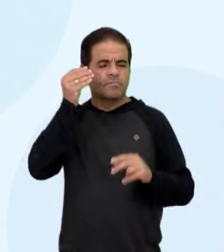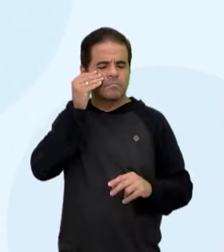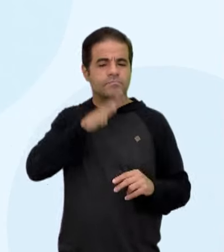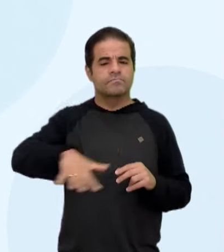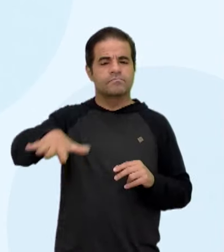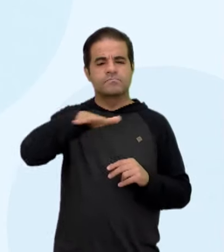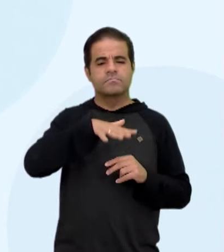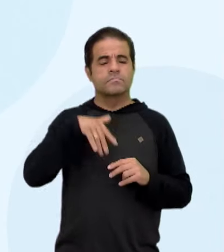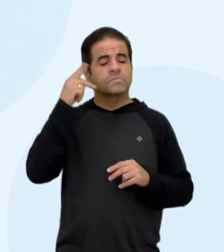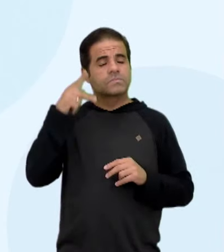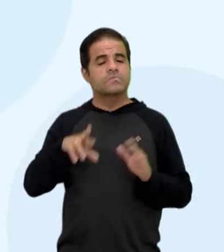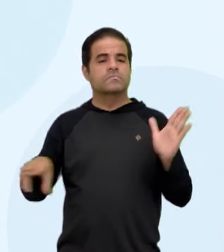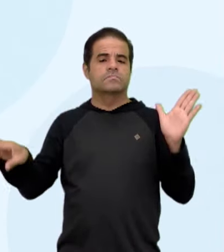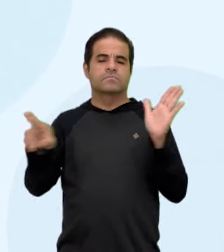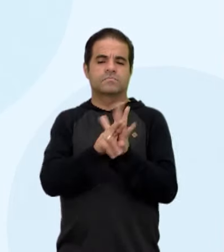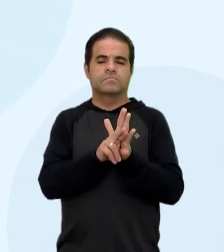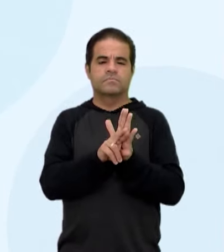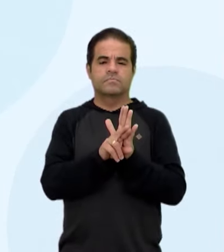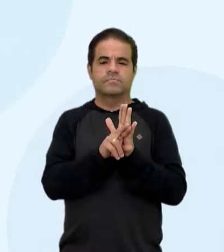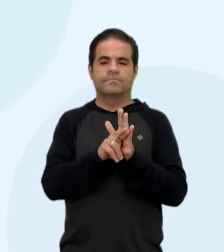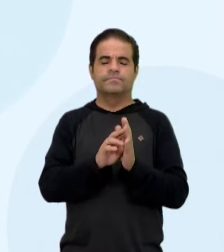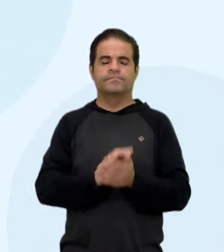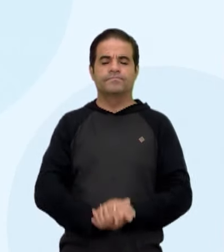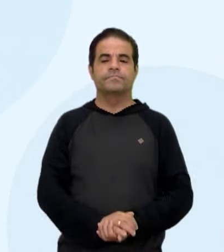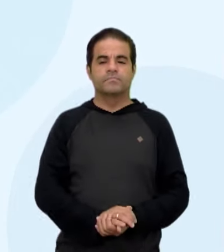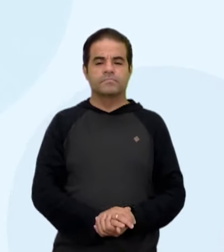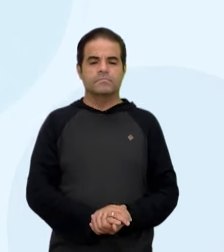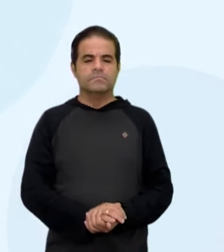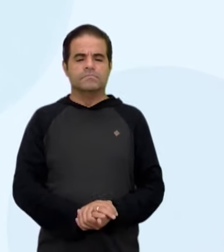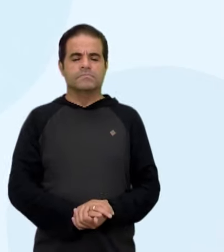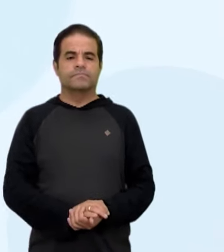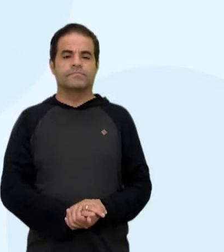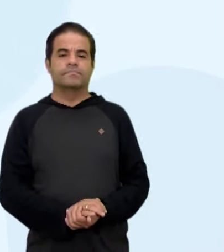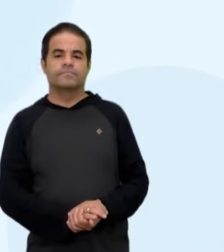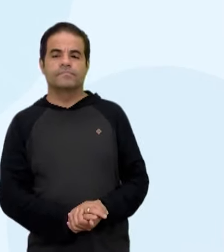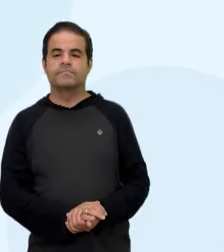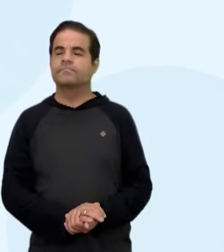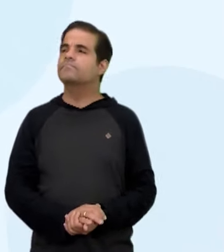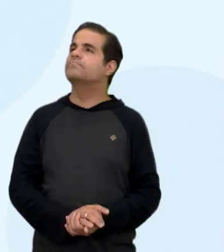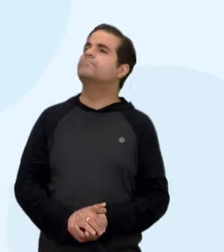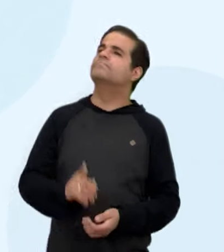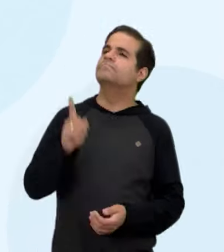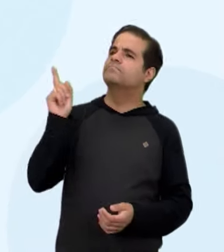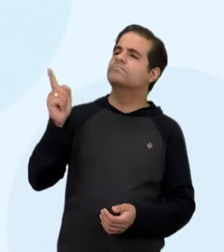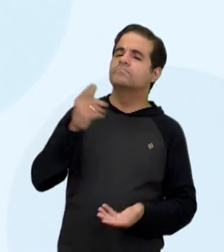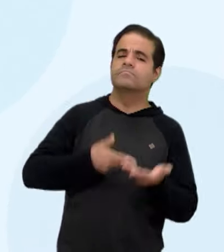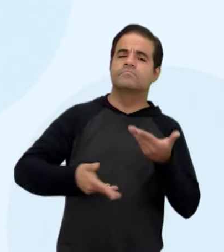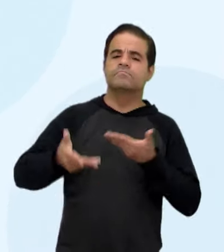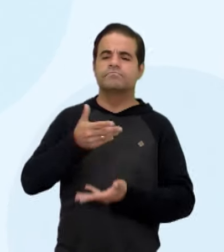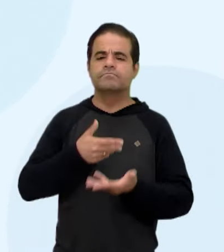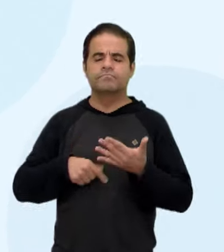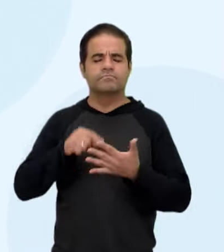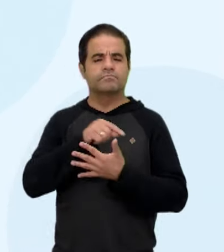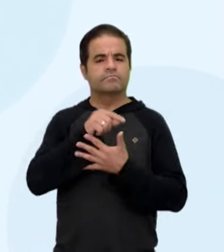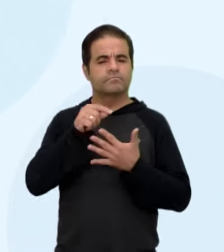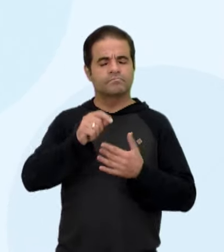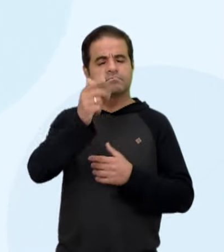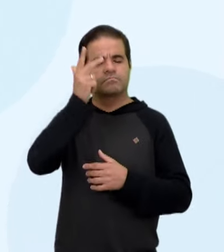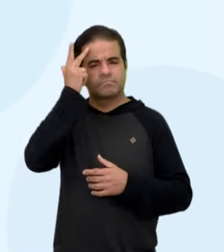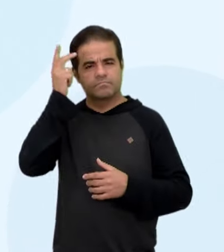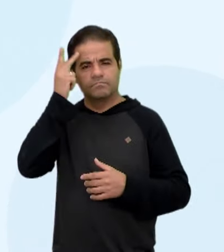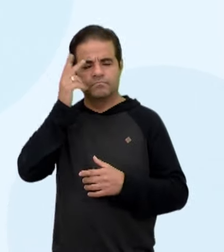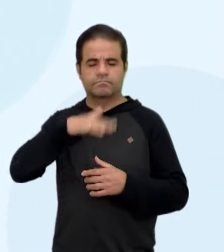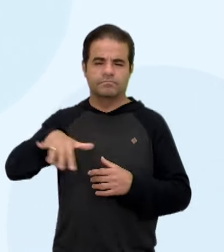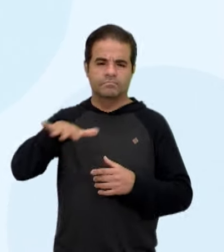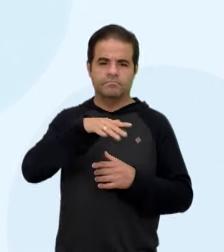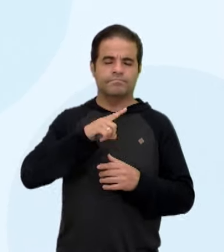bem como a sua representação. Então, olha lá em cima, está falando de interação de fatores naturais